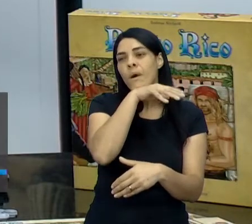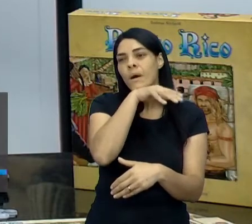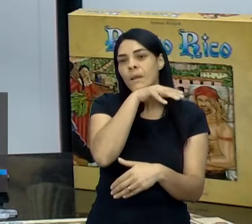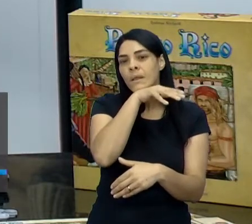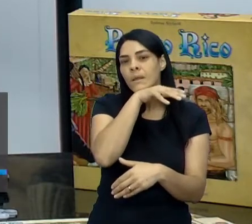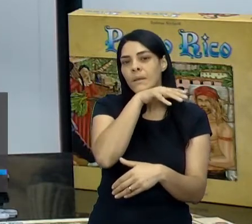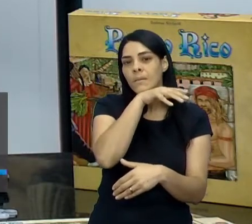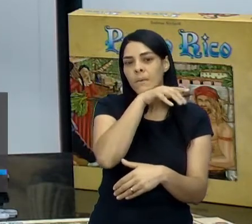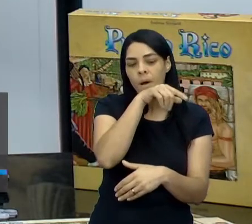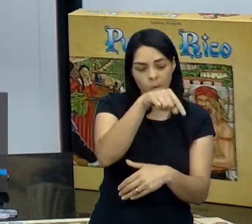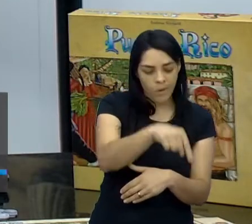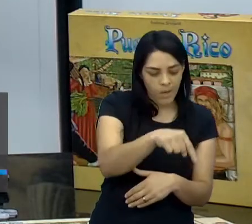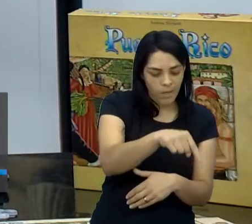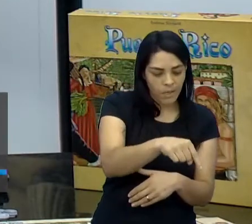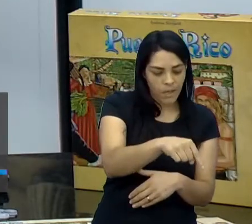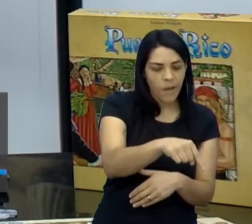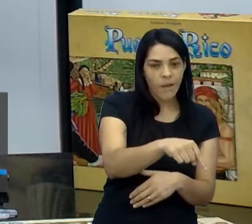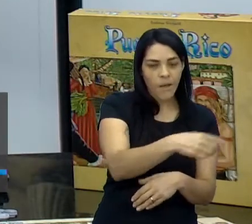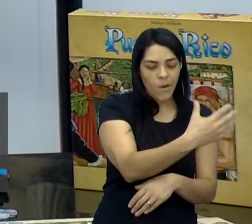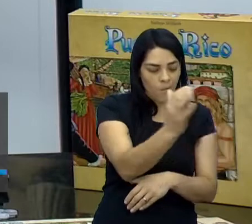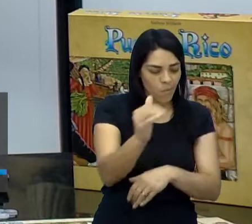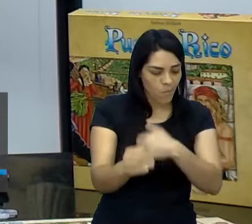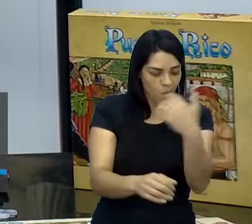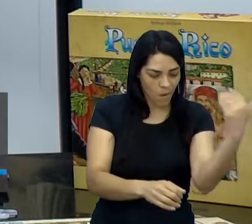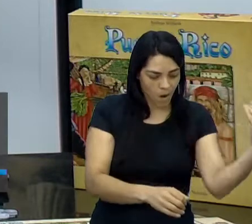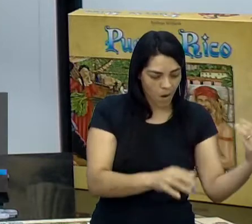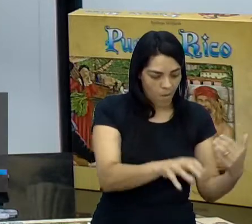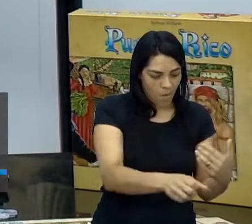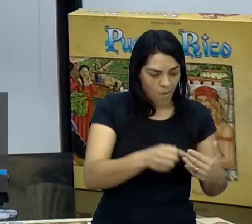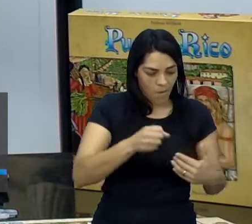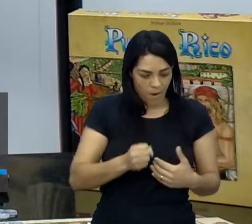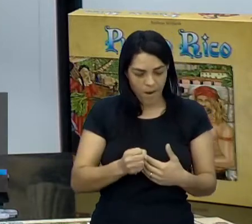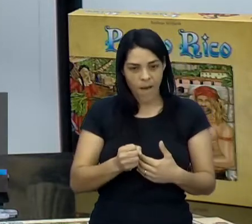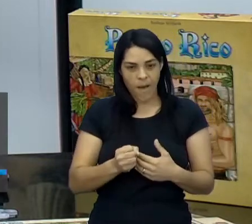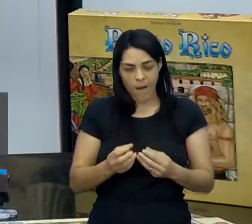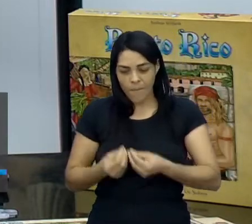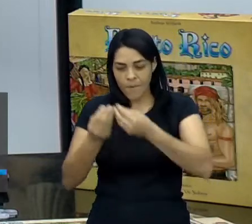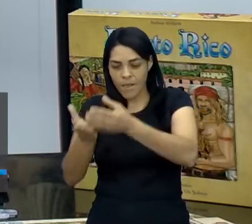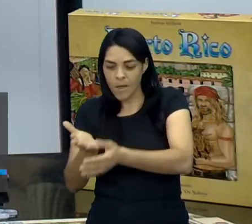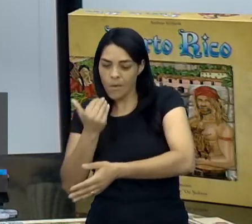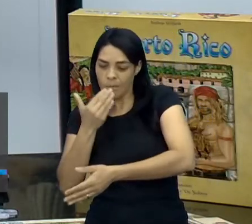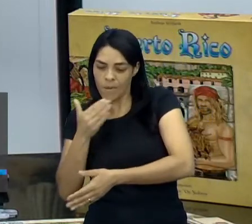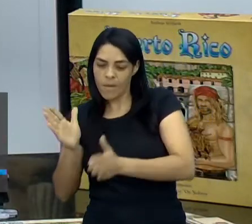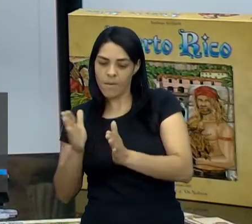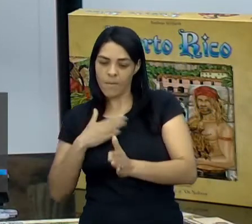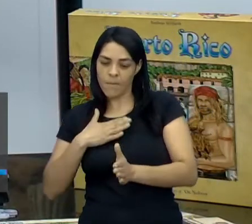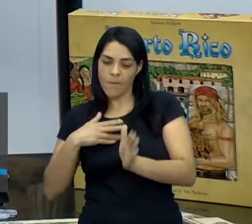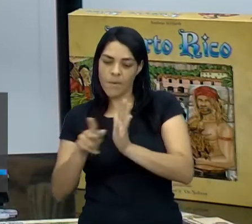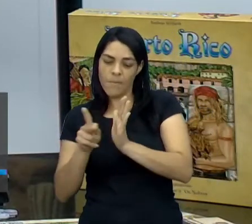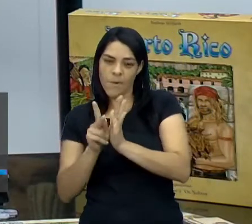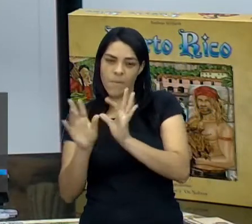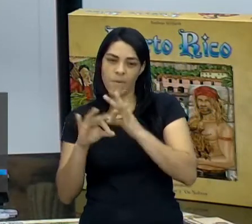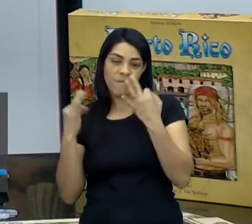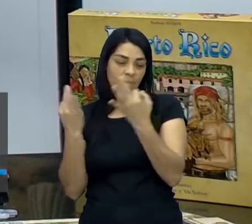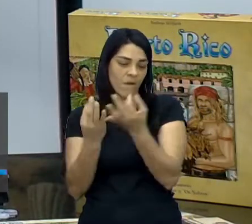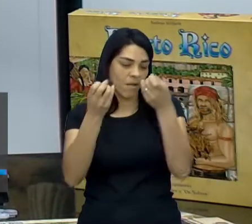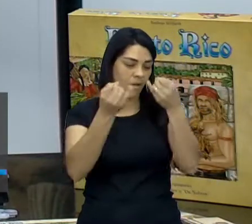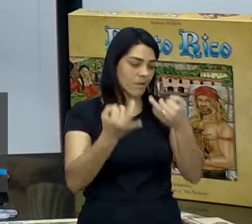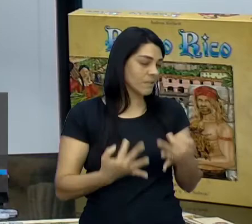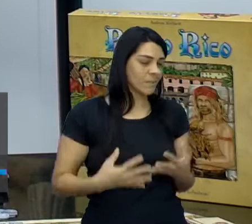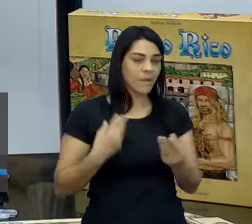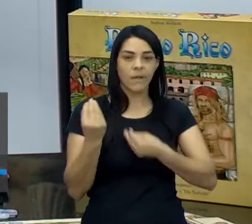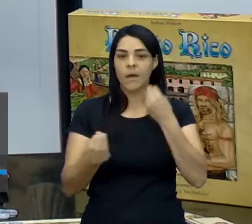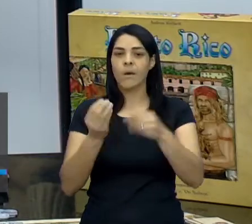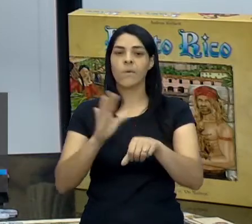alimentar minha família? Aí vai dar uma explicação lá se você pode ou não fazer determinada coisa no jogo. Ele explica também a